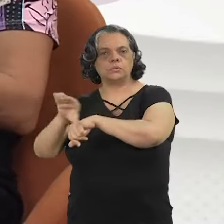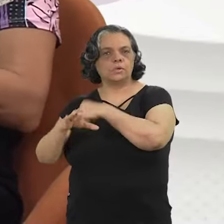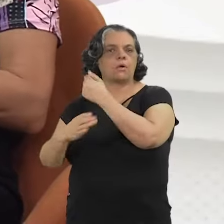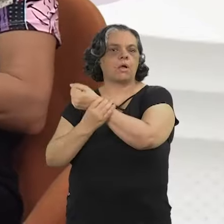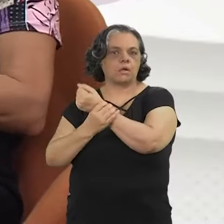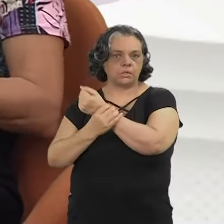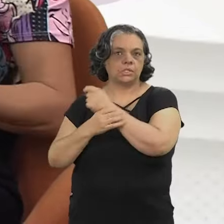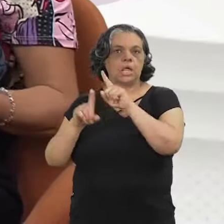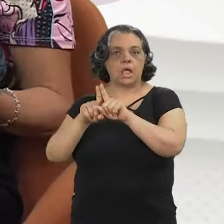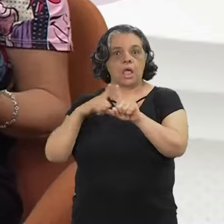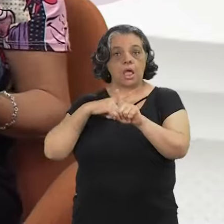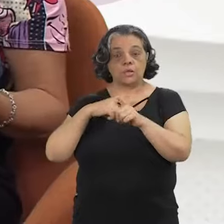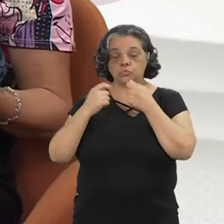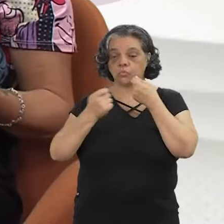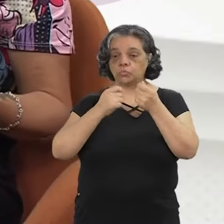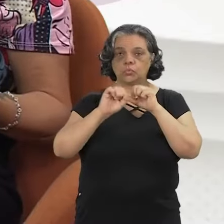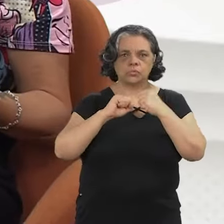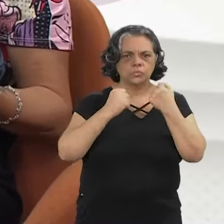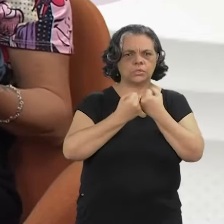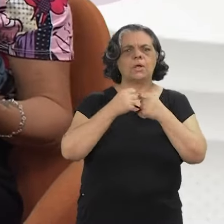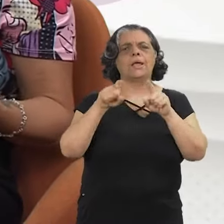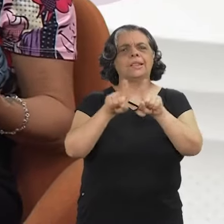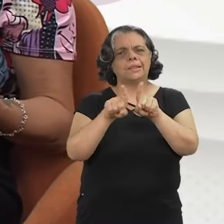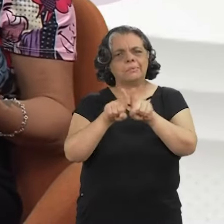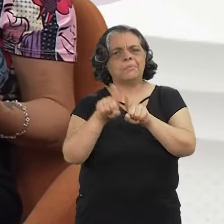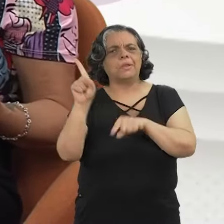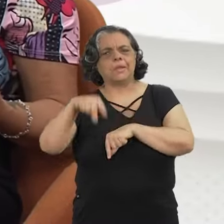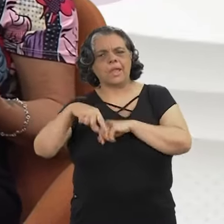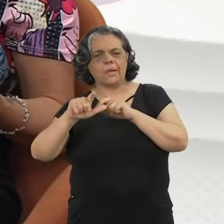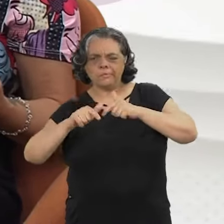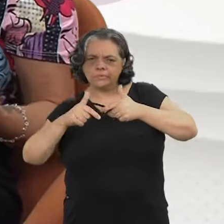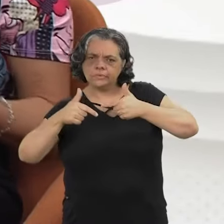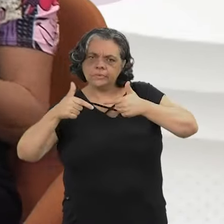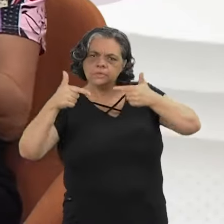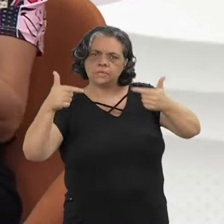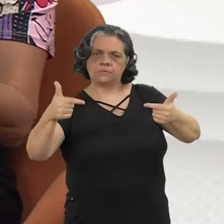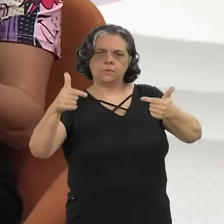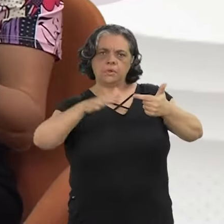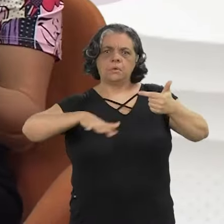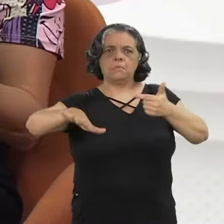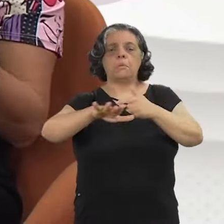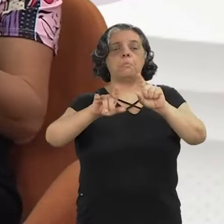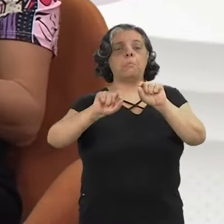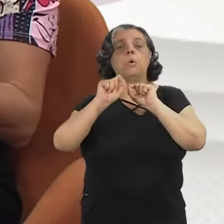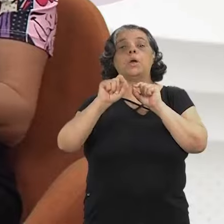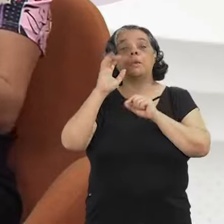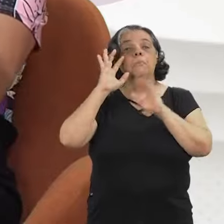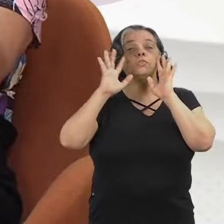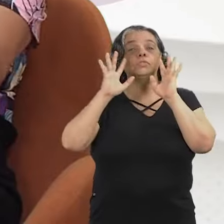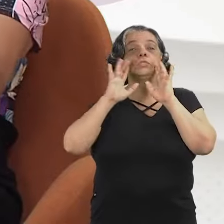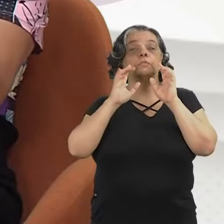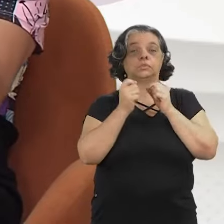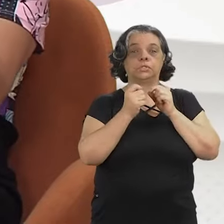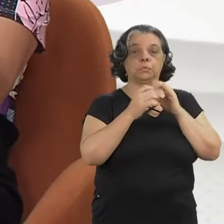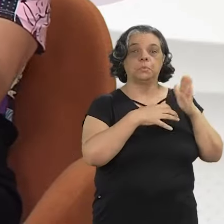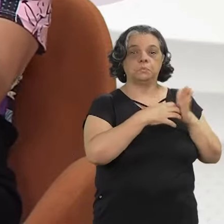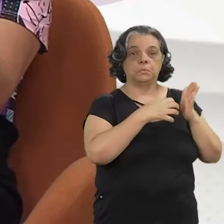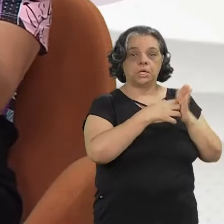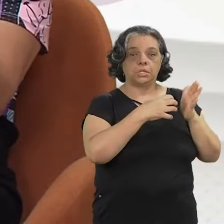constituição garante e esse controle social também é um um um desafio para os donos da mídia porque você imagina ter um